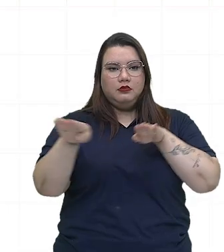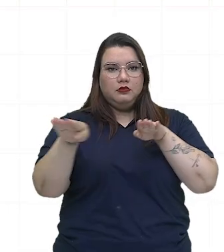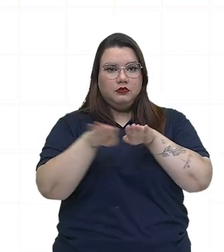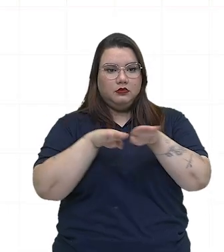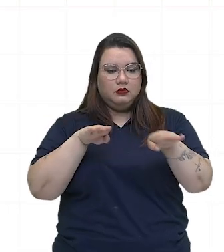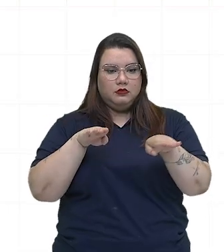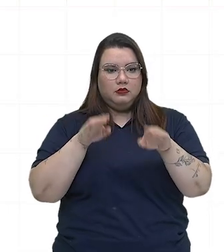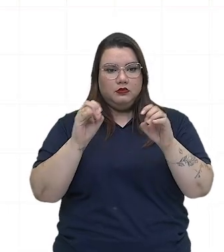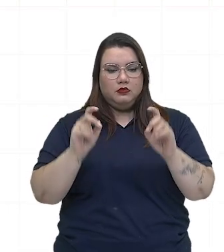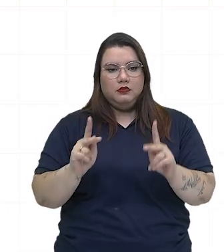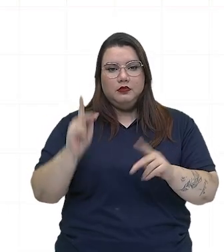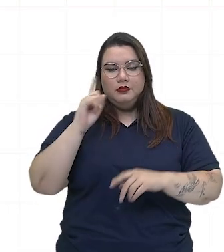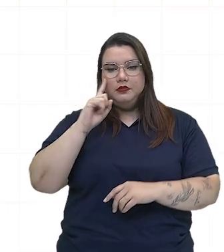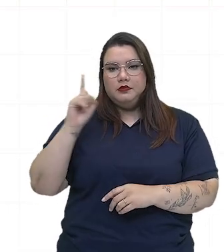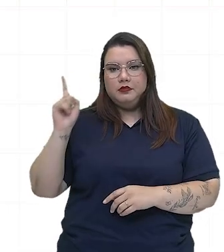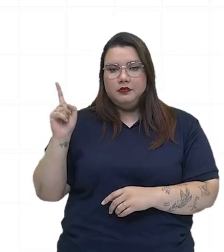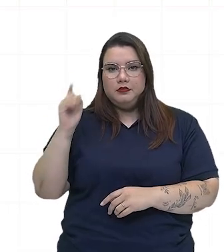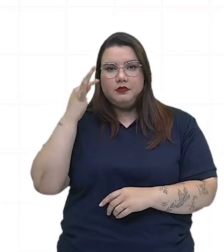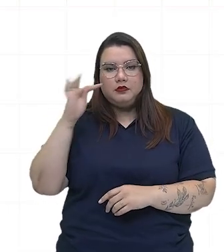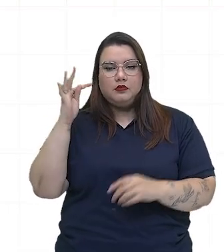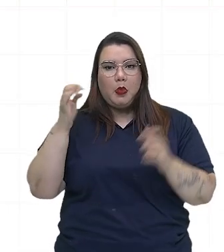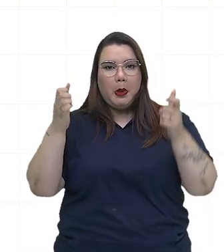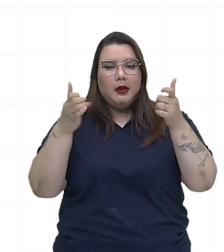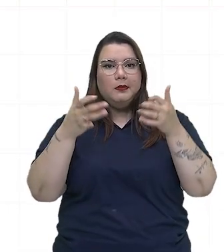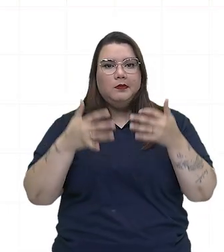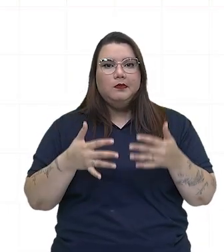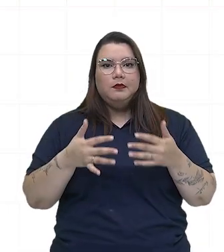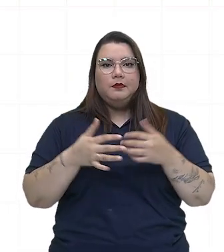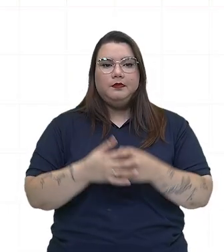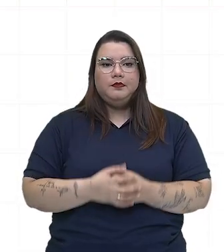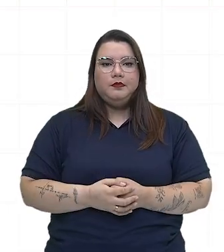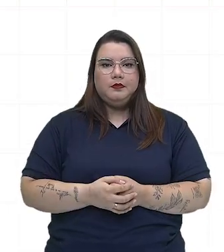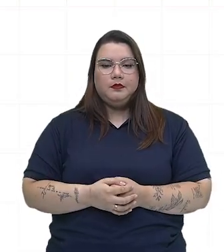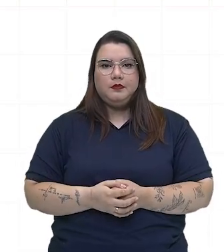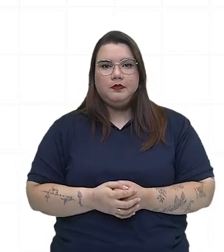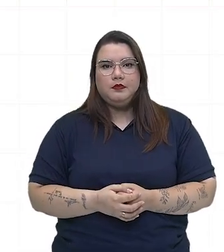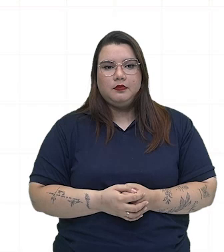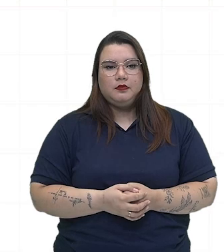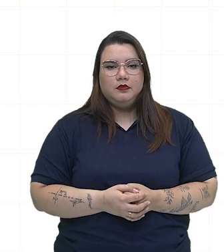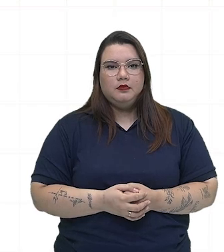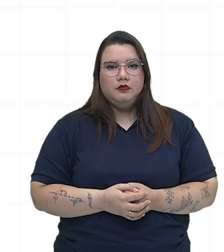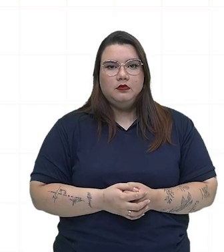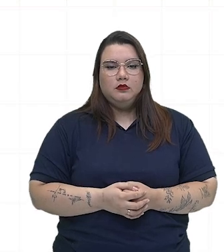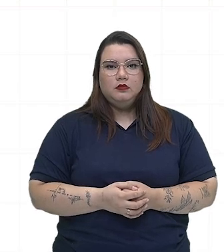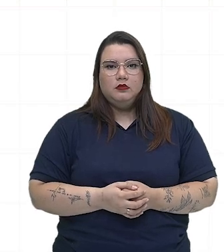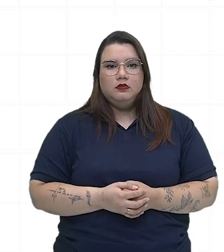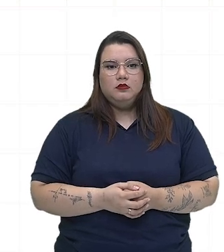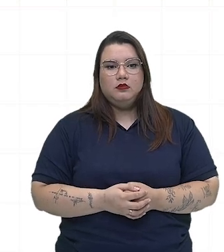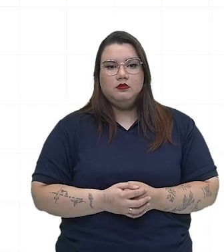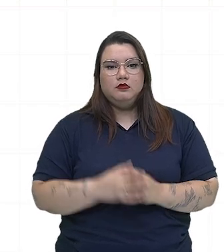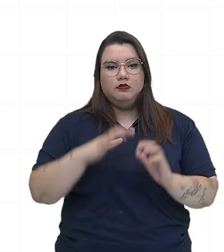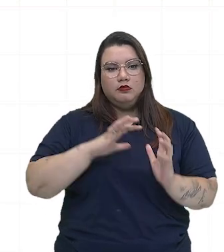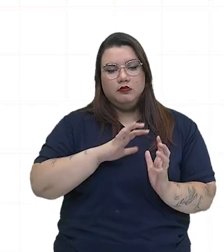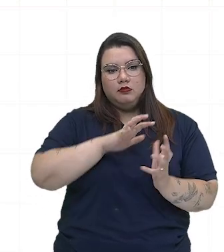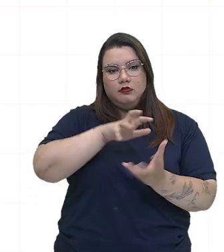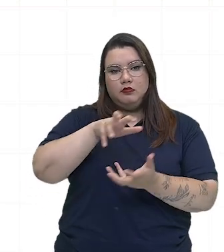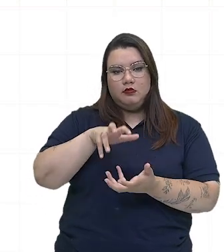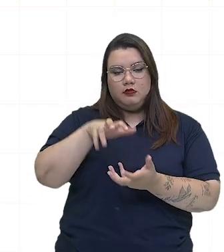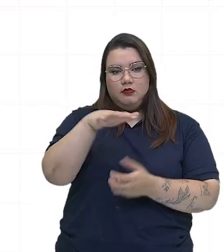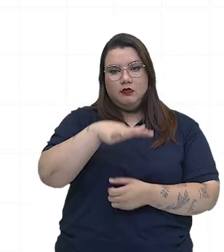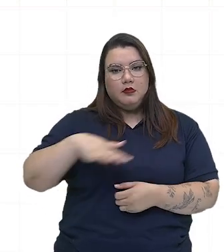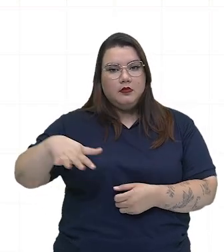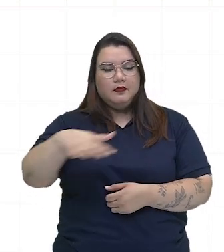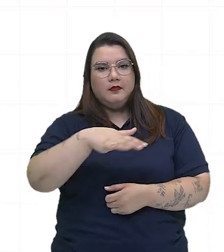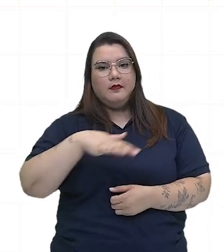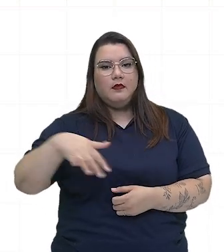placas. De acordo com a teoria da tectônica de placas, a Terra, a